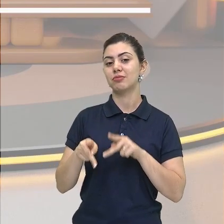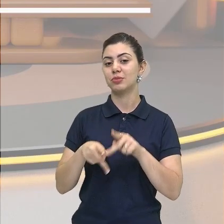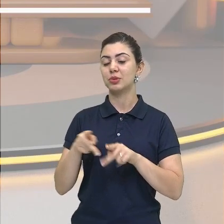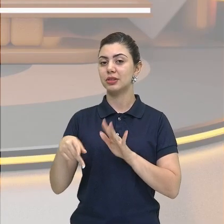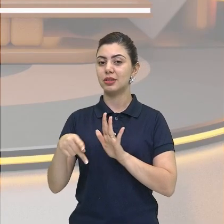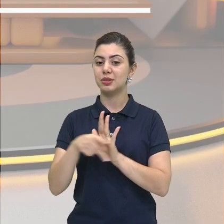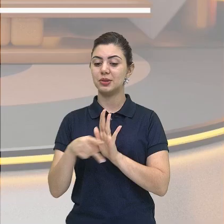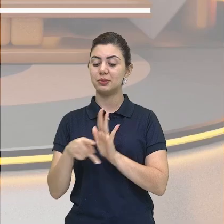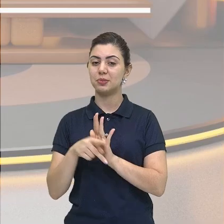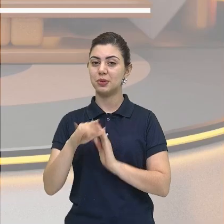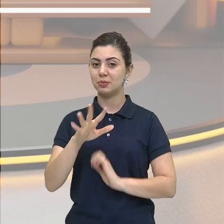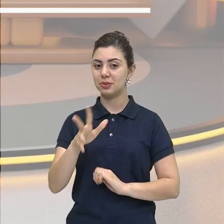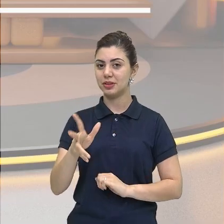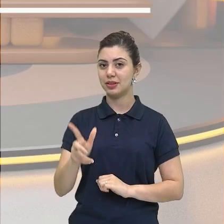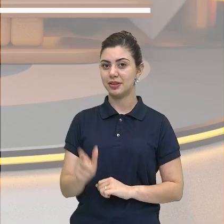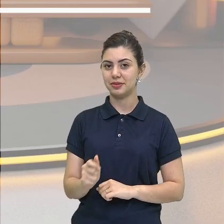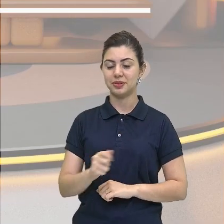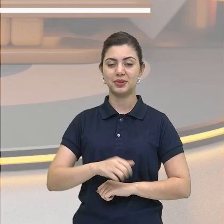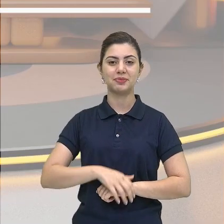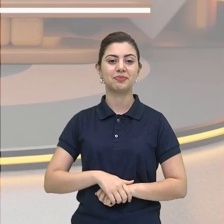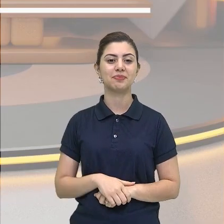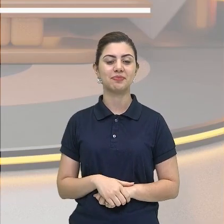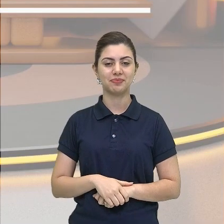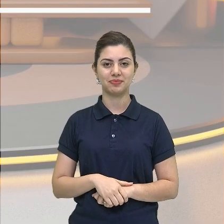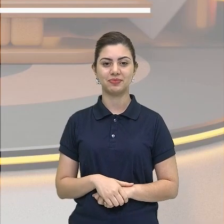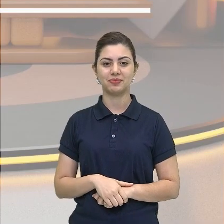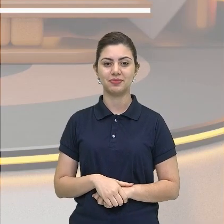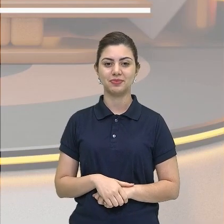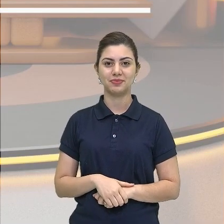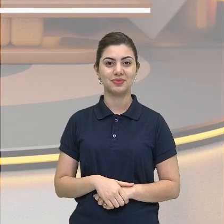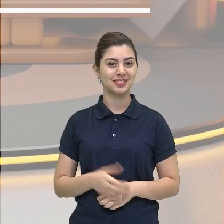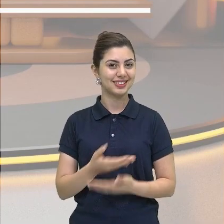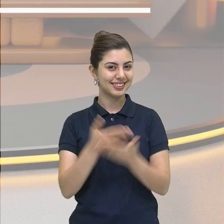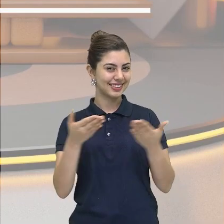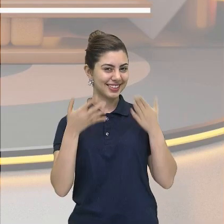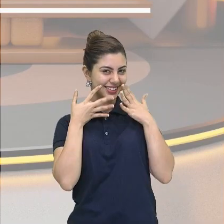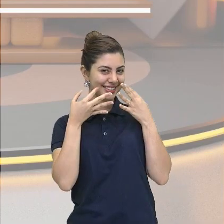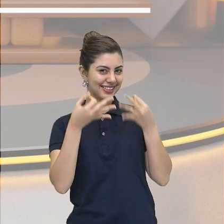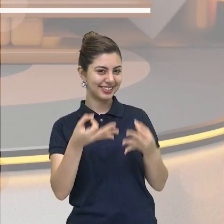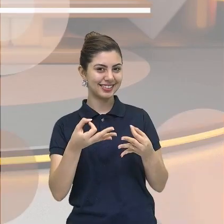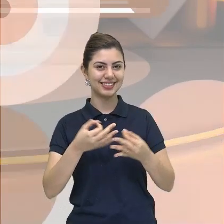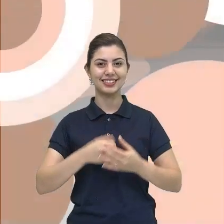que se desenvolveram nesse continente ancestral. Então, fica de olho comigo.